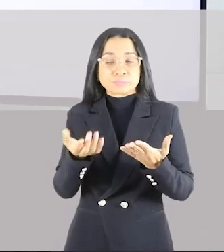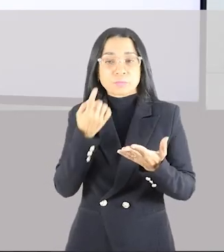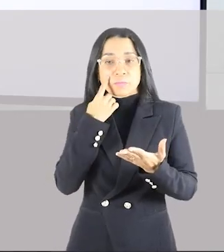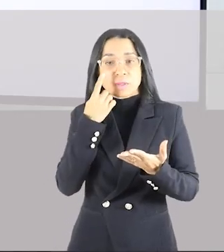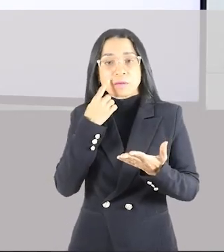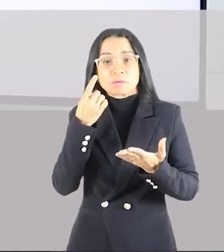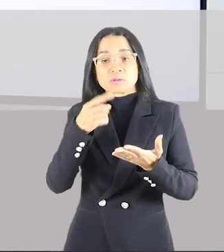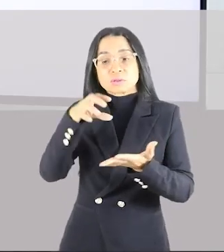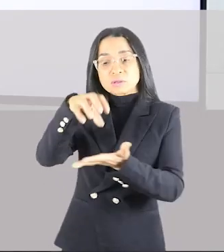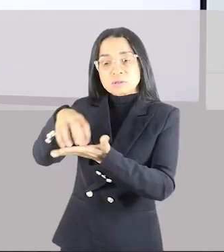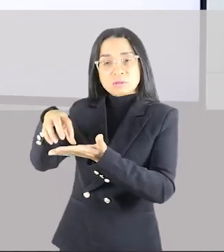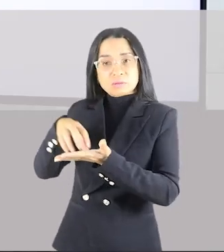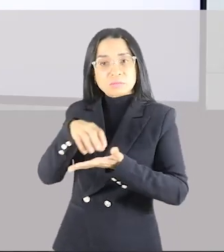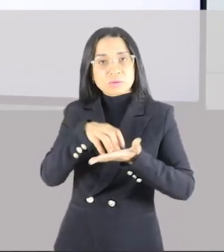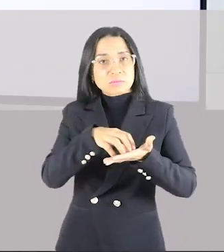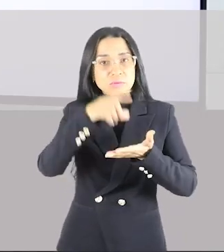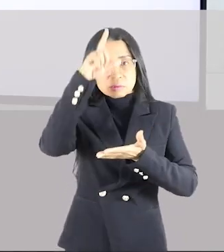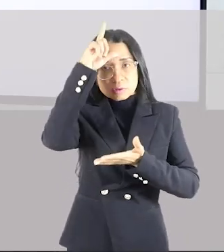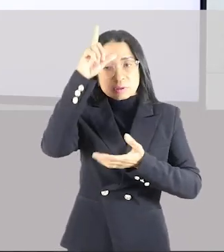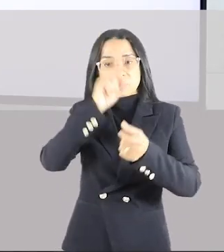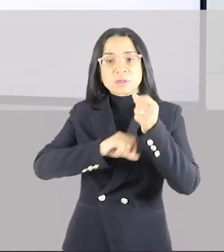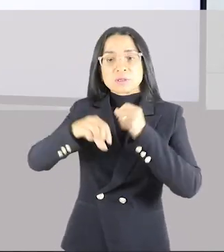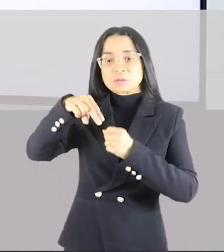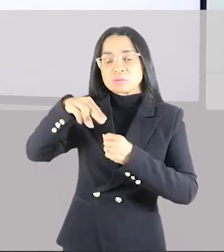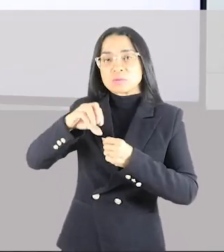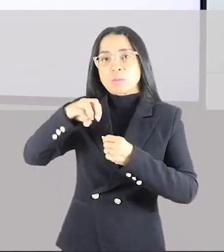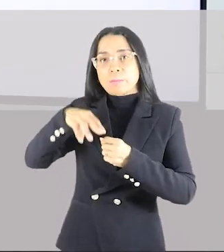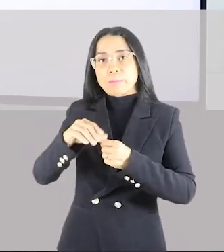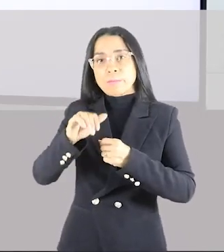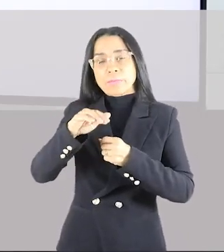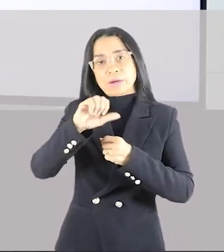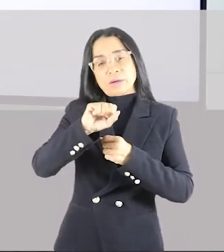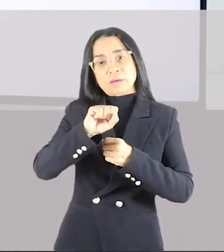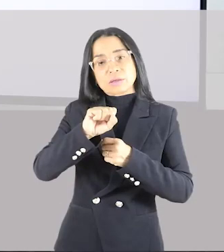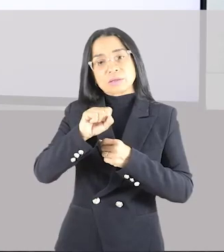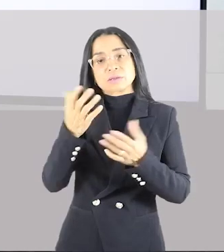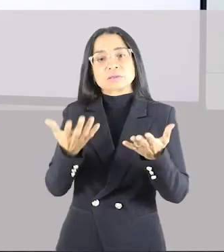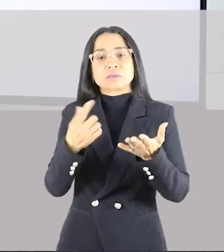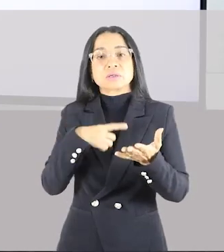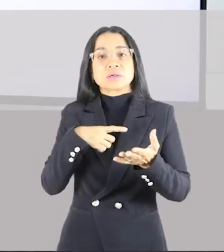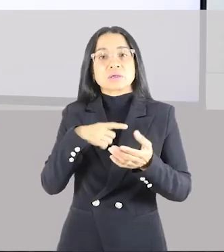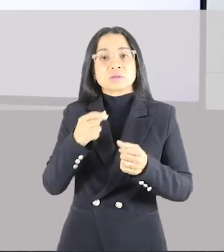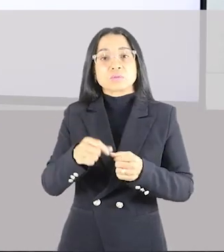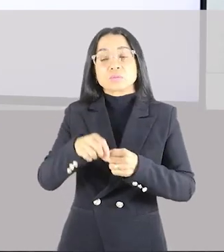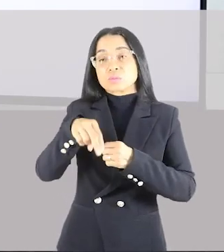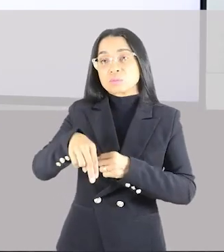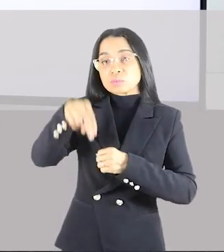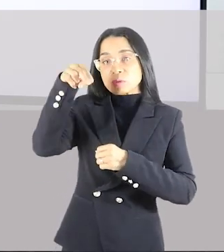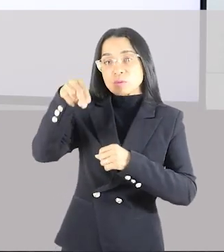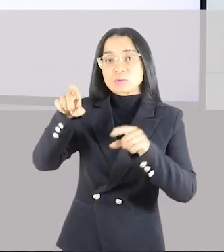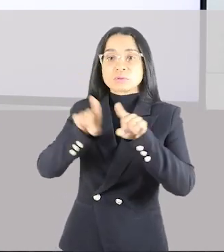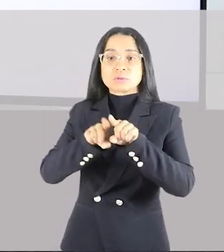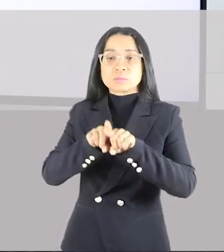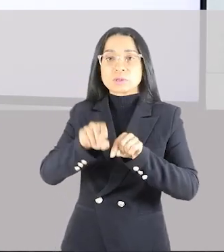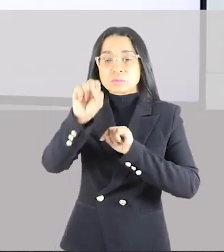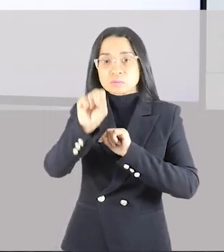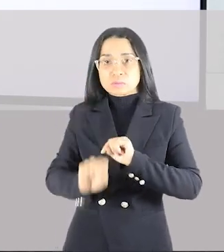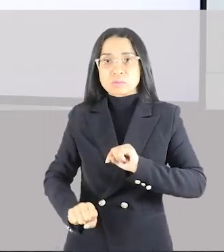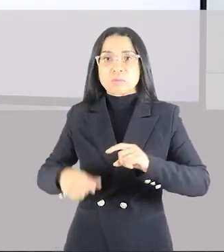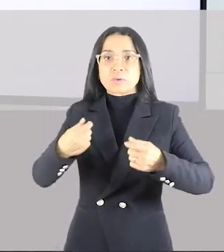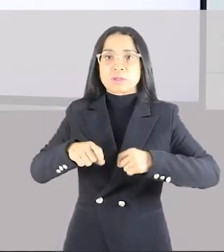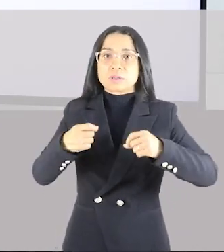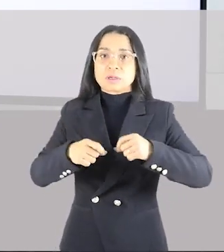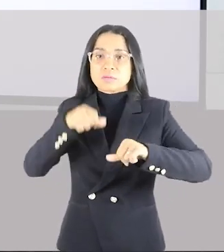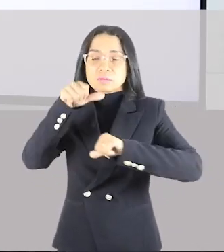nomarcas, e eles estavam ali tanto no norte como no sul, que era no Baixo e no Alto Egito. Então era necessária uma